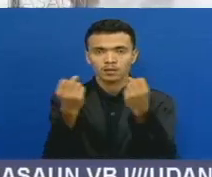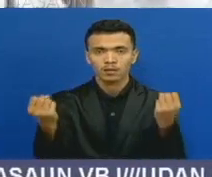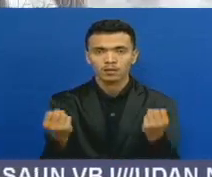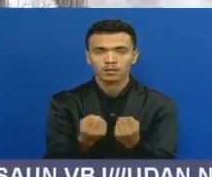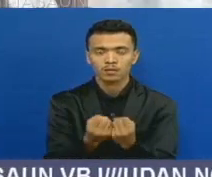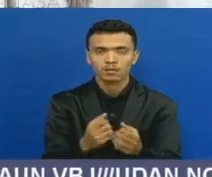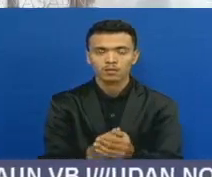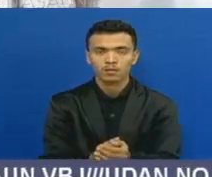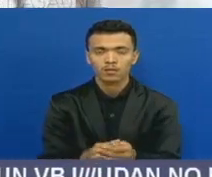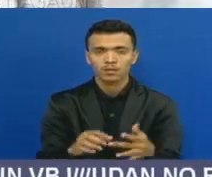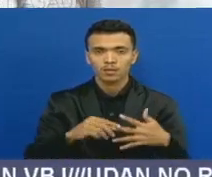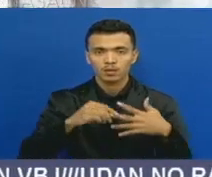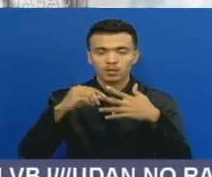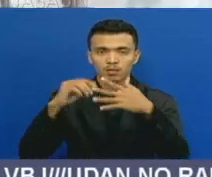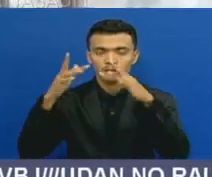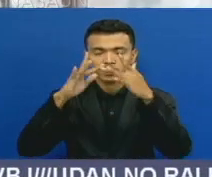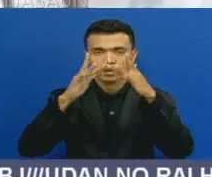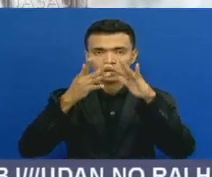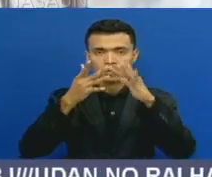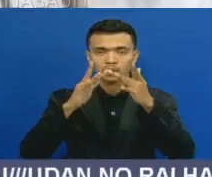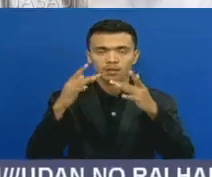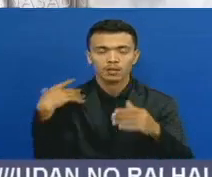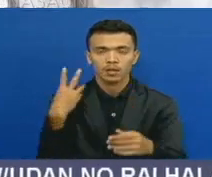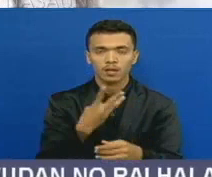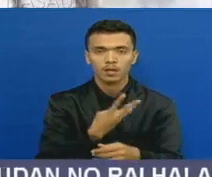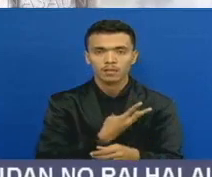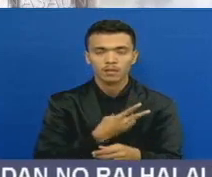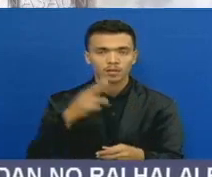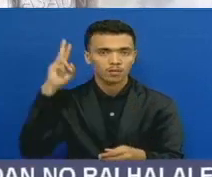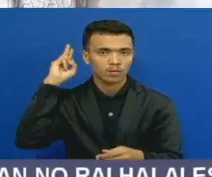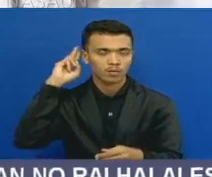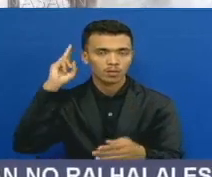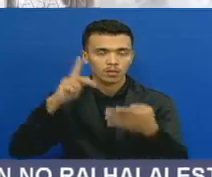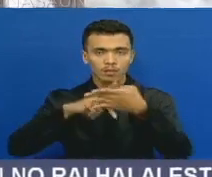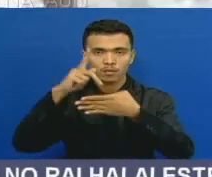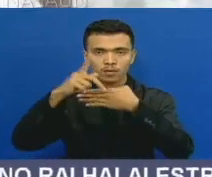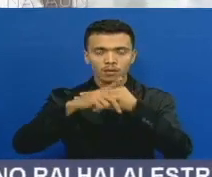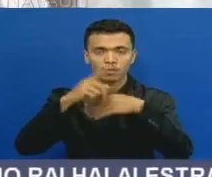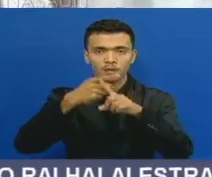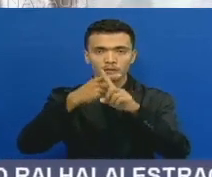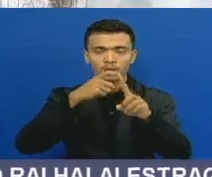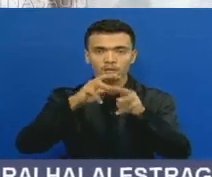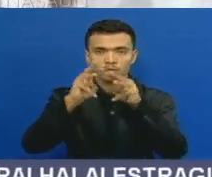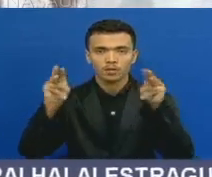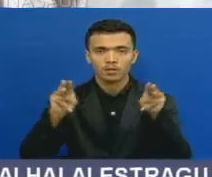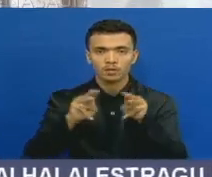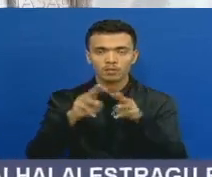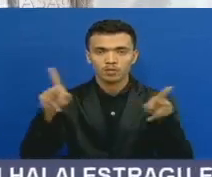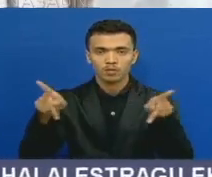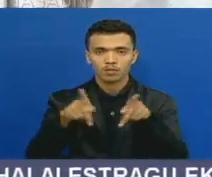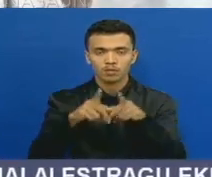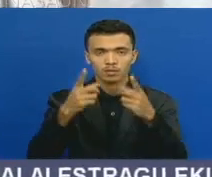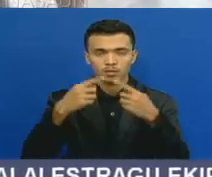rede komunikasaun. Amba ine ami atu prona programa rumah ho si munisibu ho posto kari, ami sa alai buka